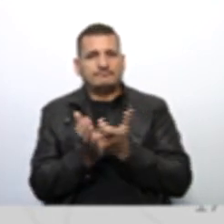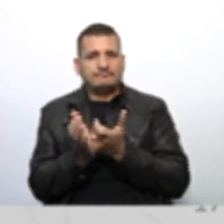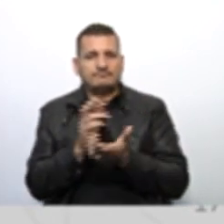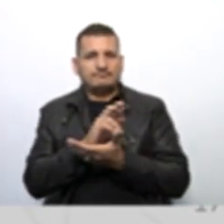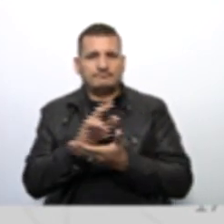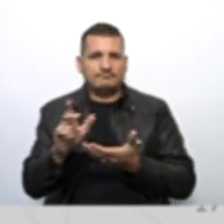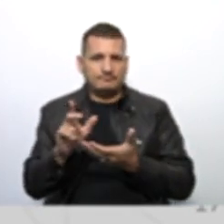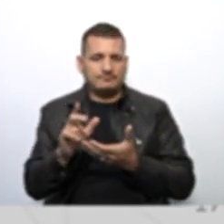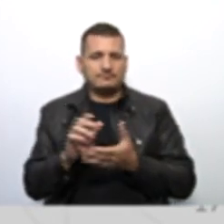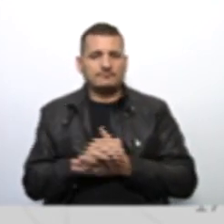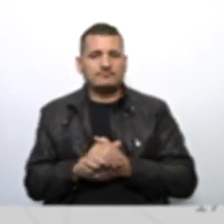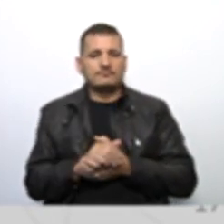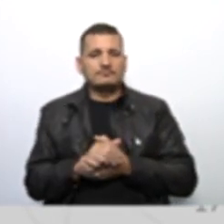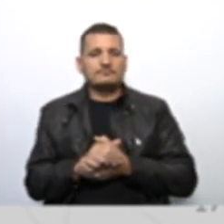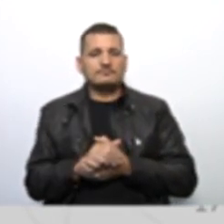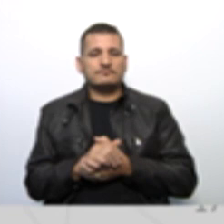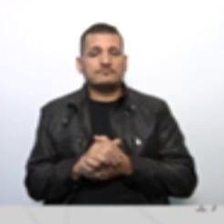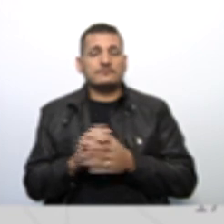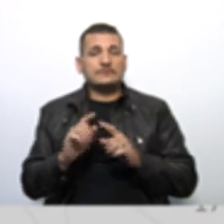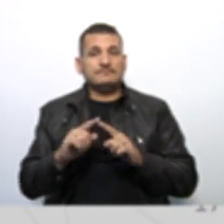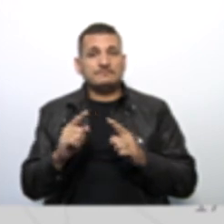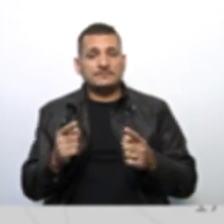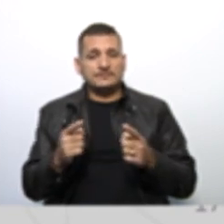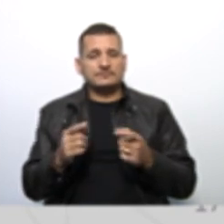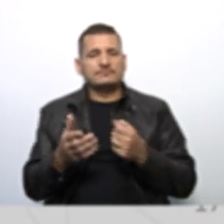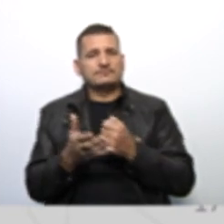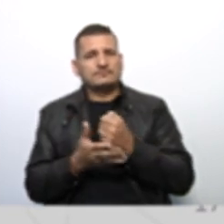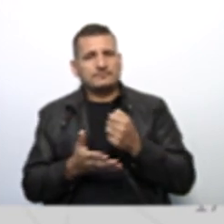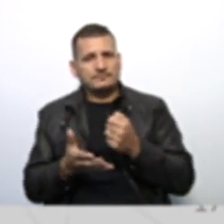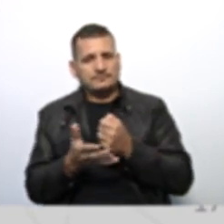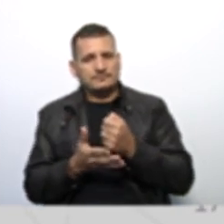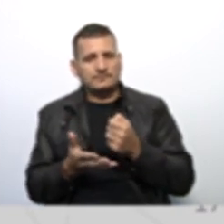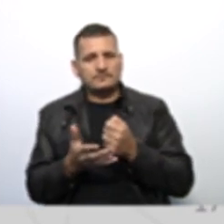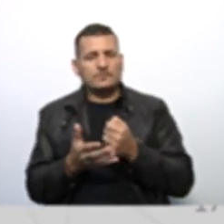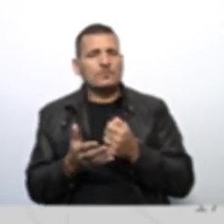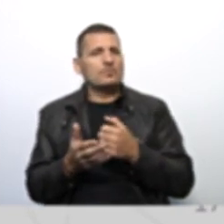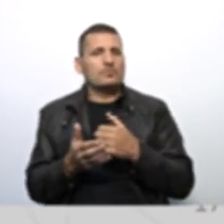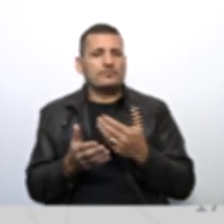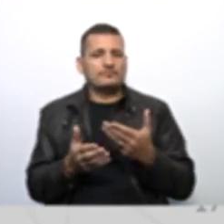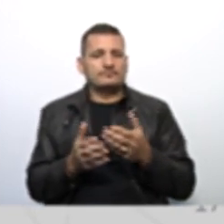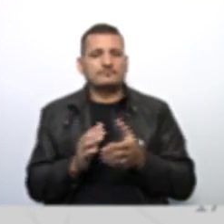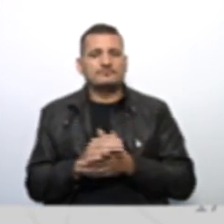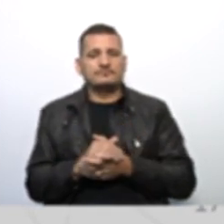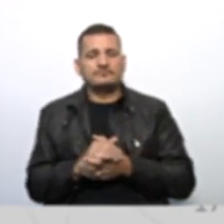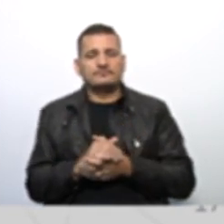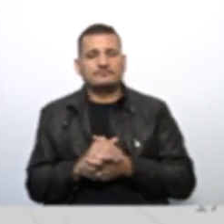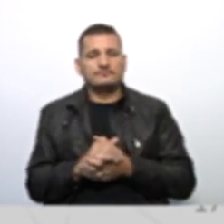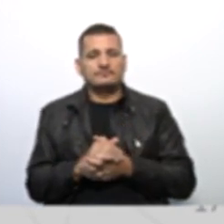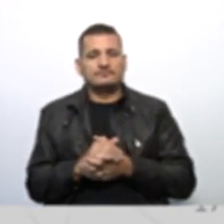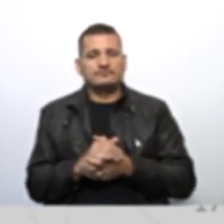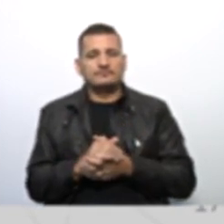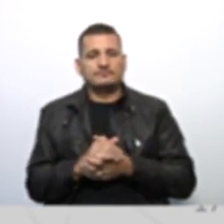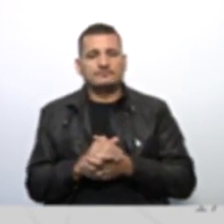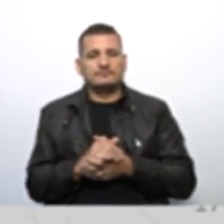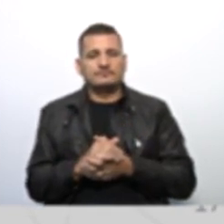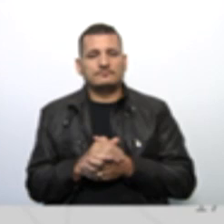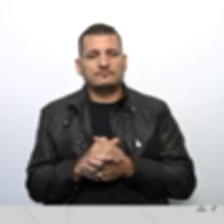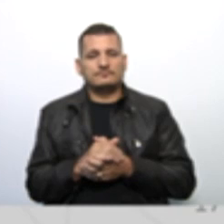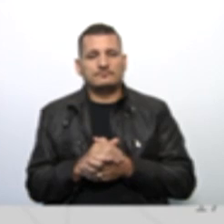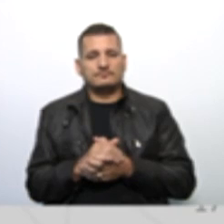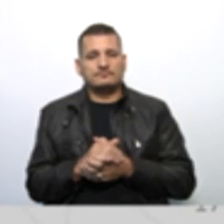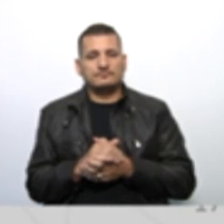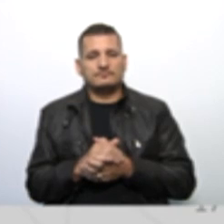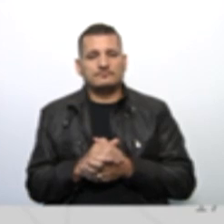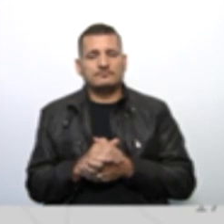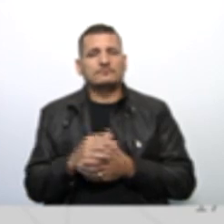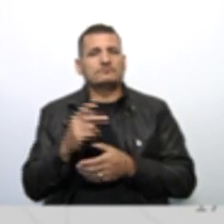formas, certo? Porém, a forma mais básica de classificação pode ser da seguinte forma, ó. Segundo a